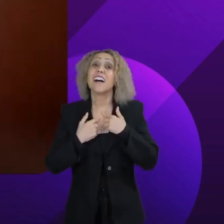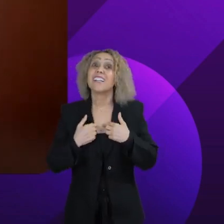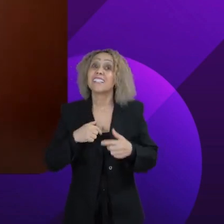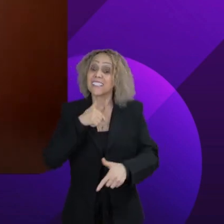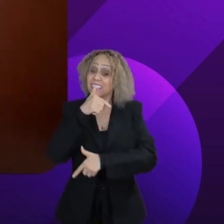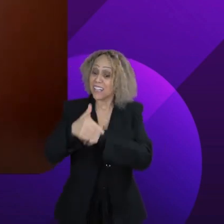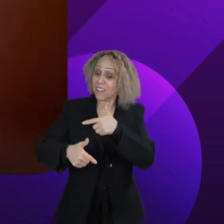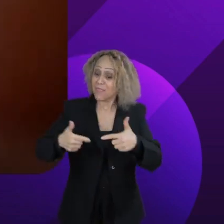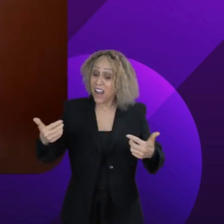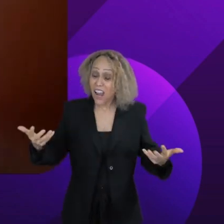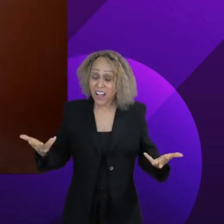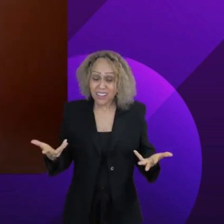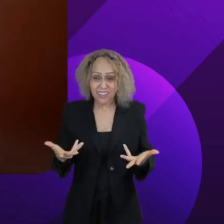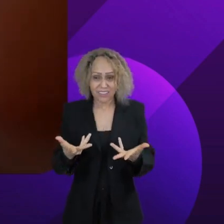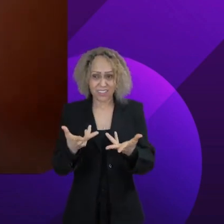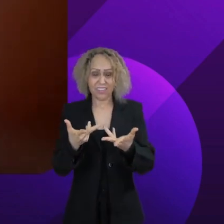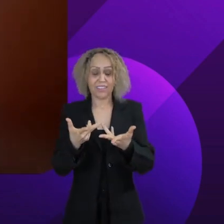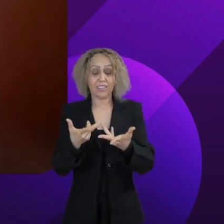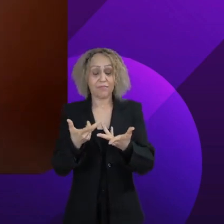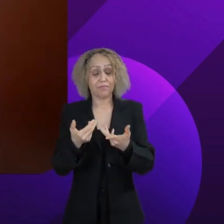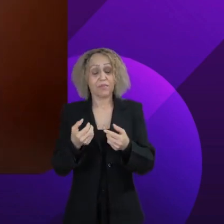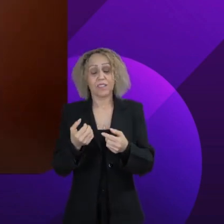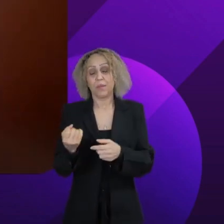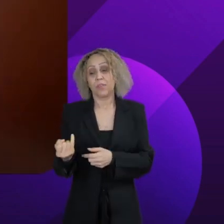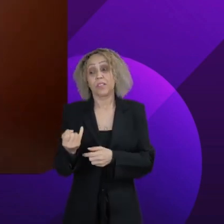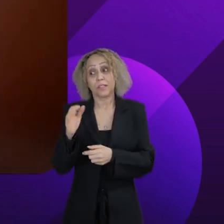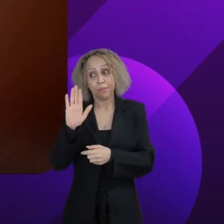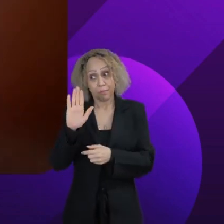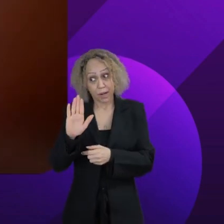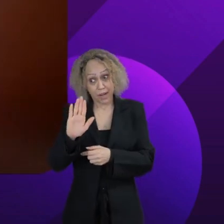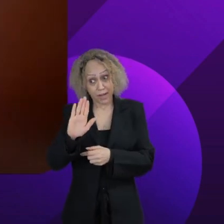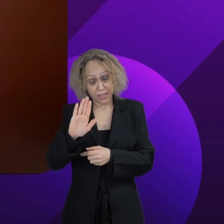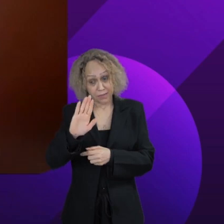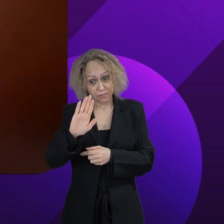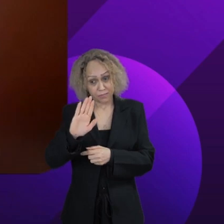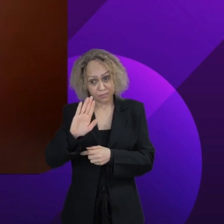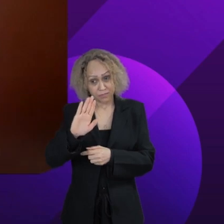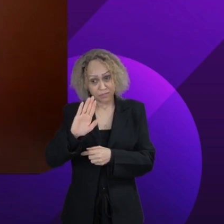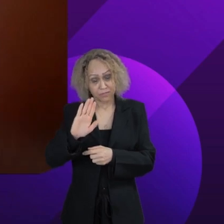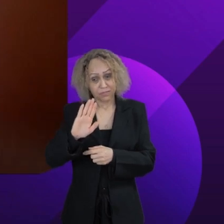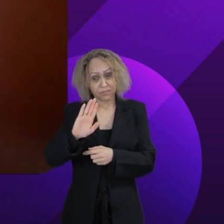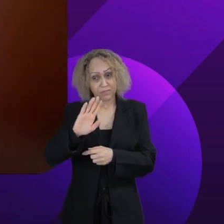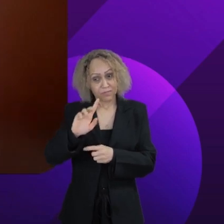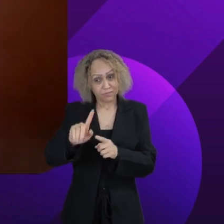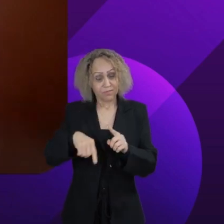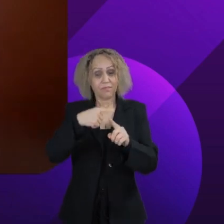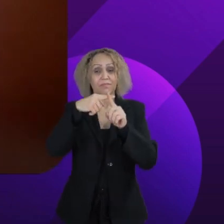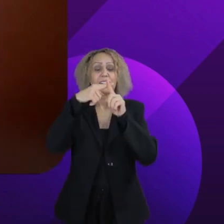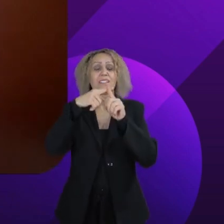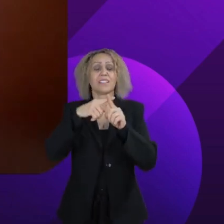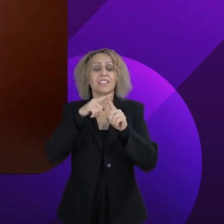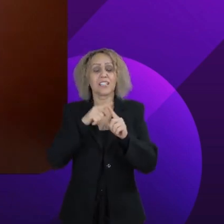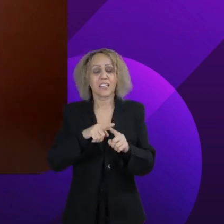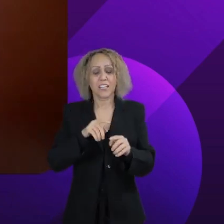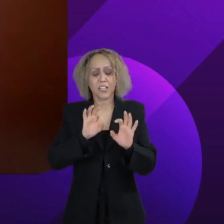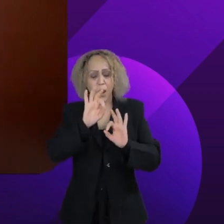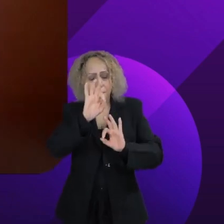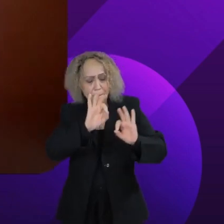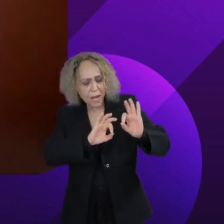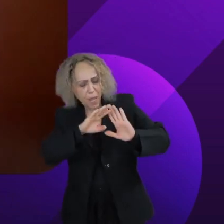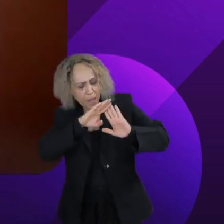coisas, mas quando a gente planeja, se organiza, estabelece metas, tem